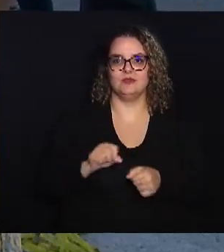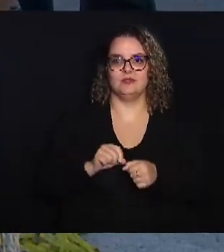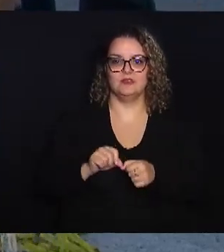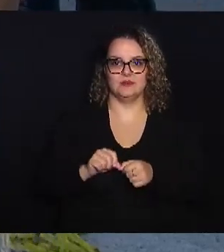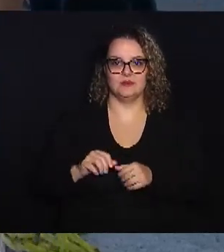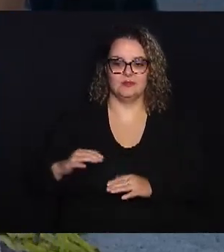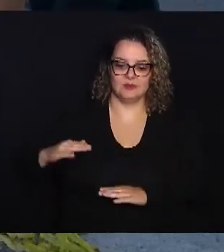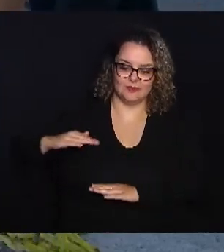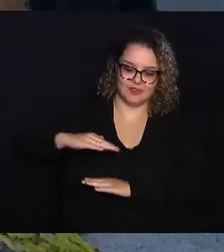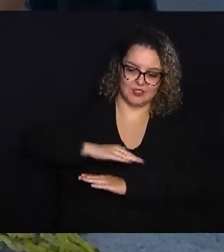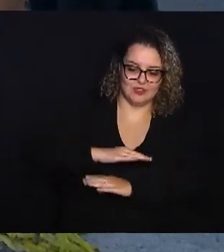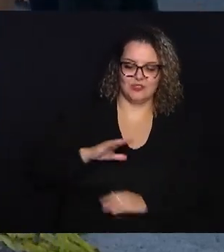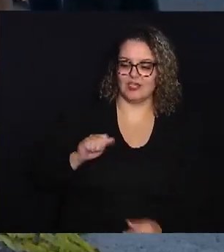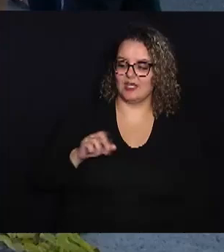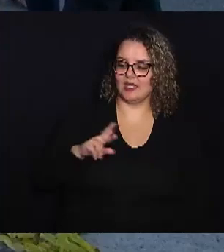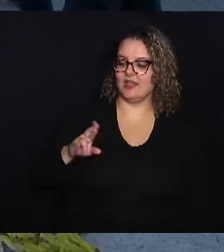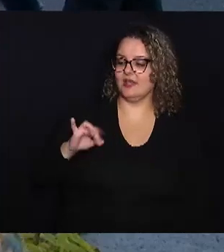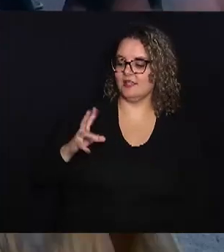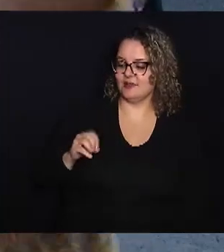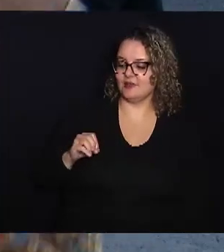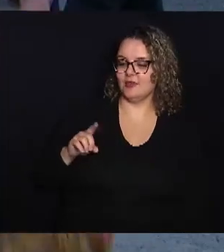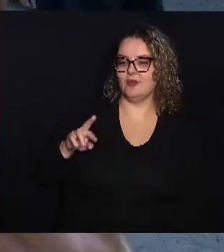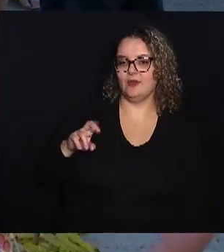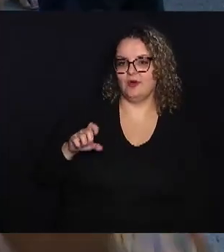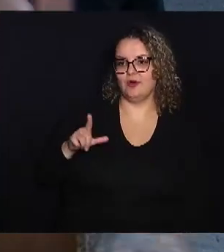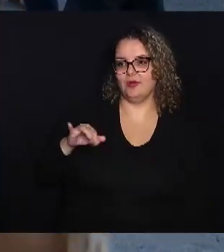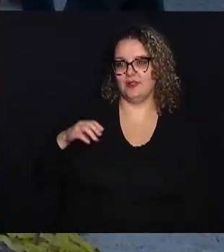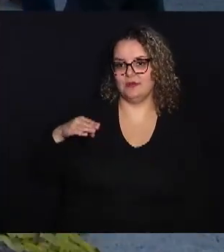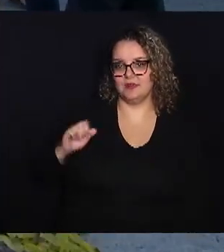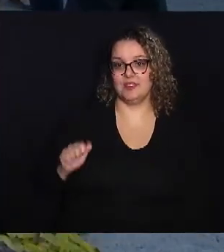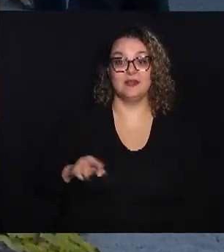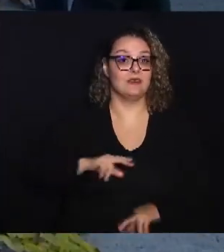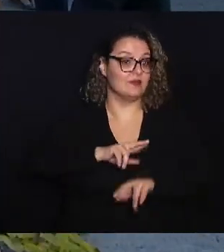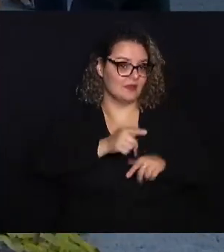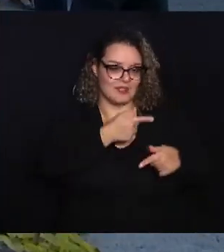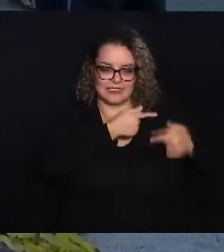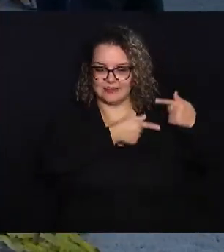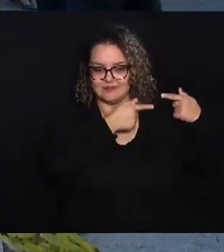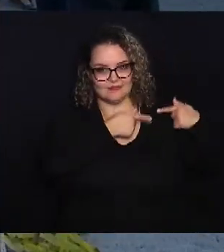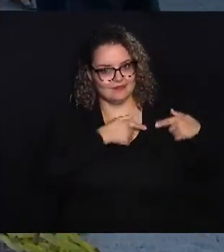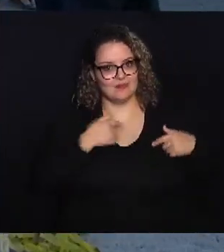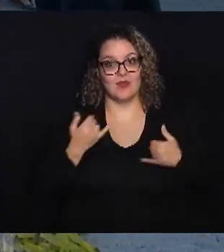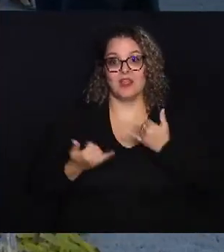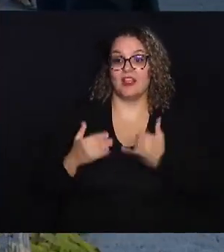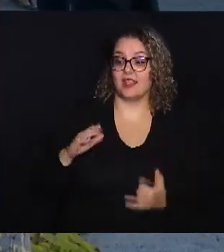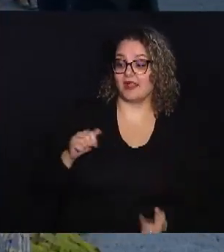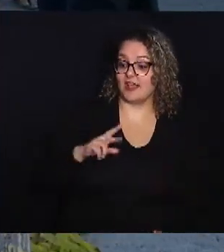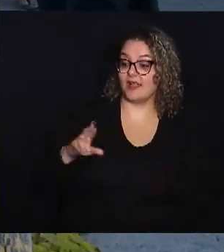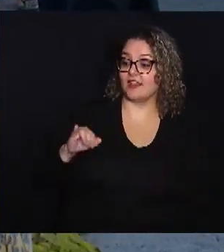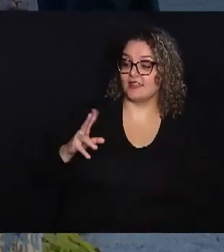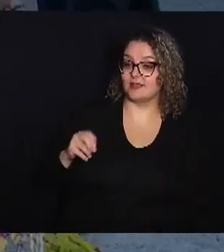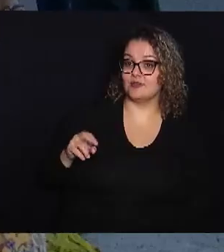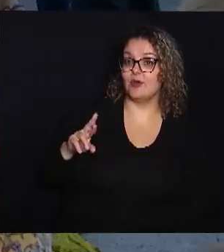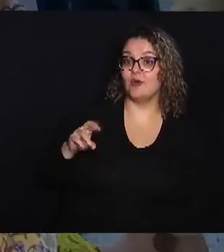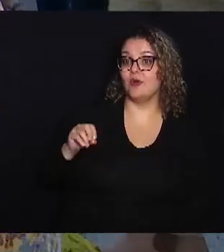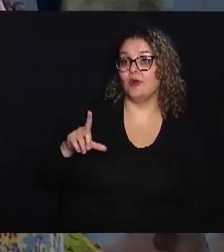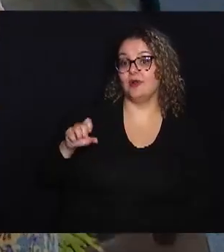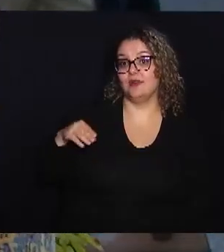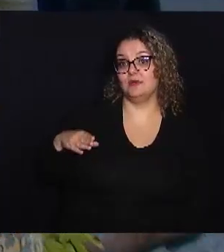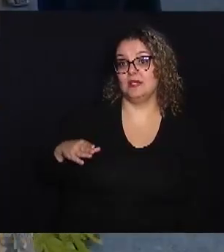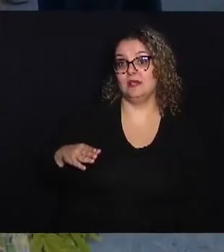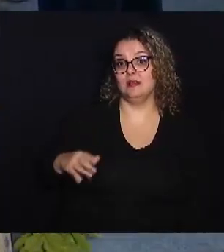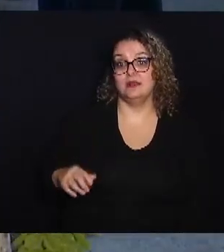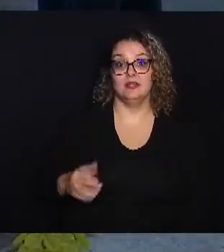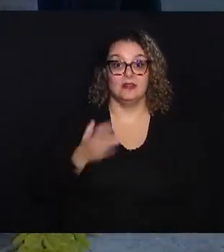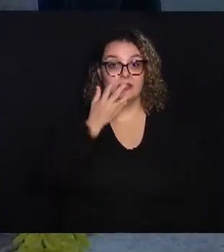fazendo uma descida de carrinho de rolemã, né? Que tantas gerações já brincaram de carrinho de rolemã. E apresentando para. Tem muitas